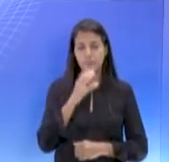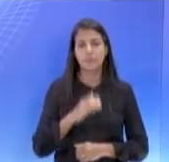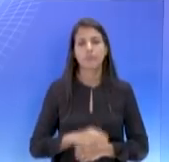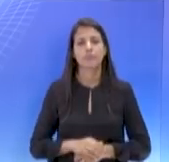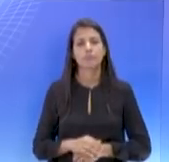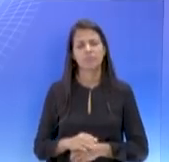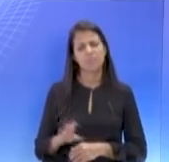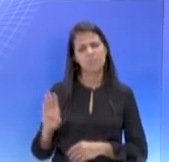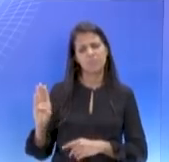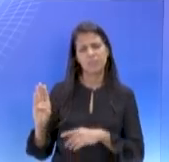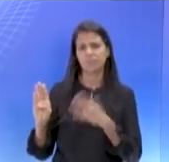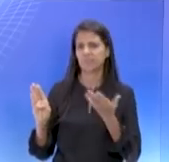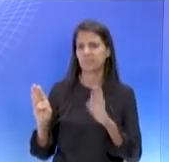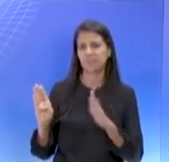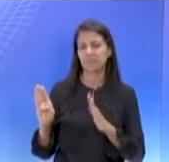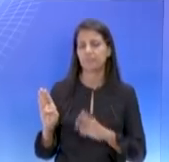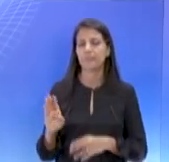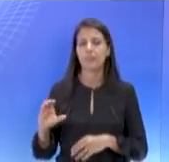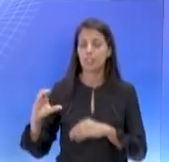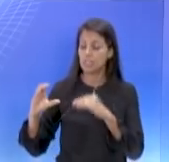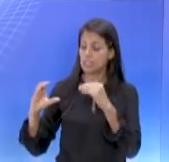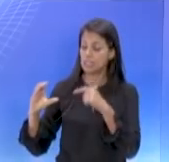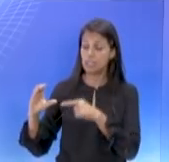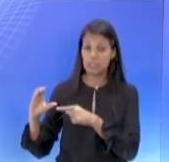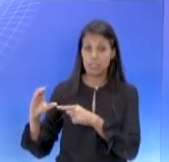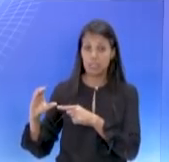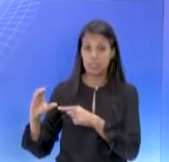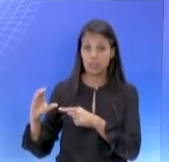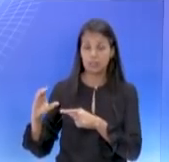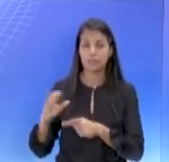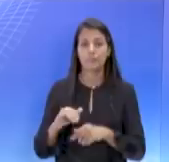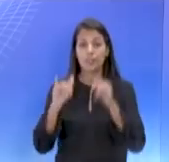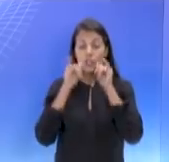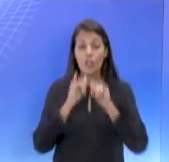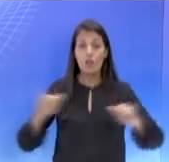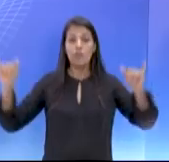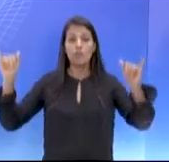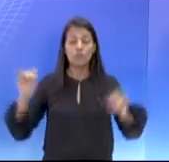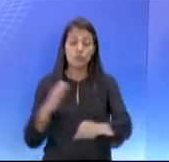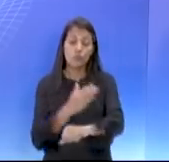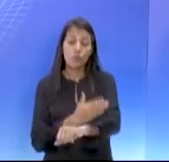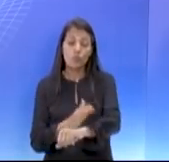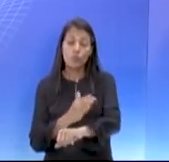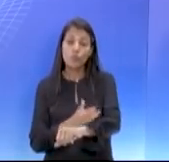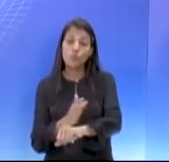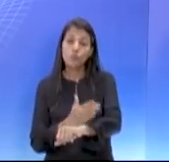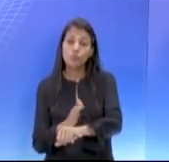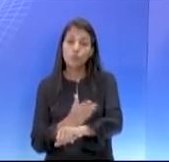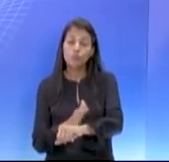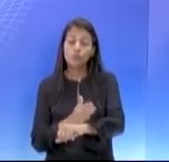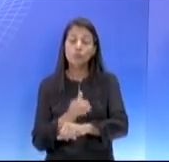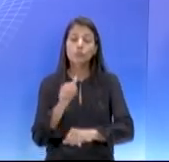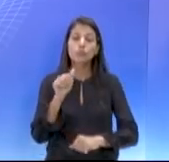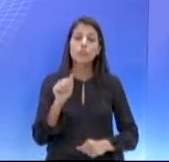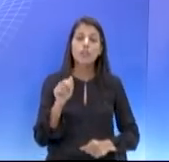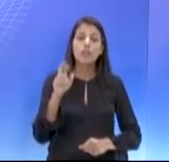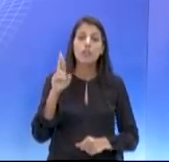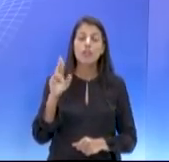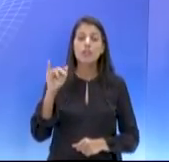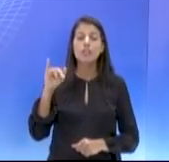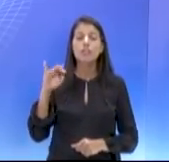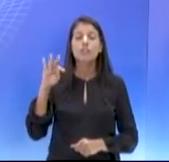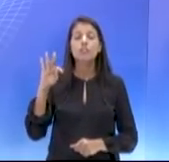C, divulgação de costumes aristocráticos. Costumes aristocráticos? O iluminismo